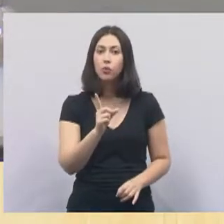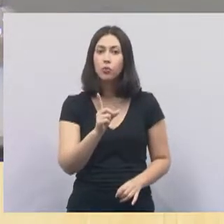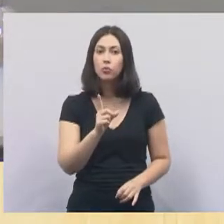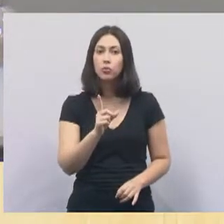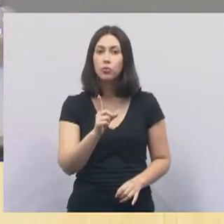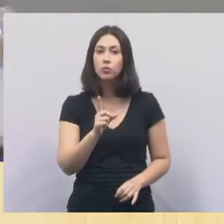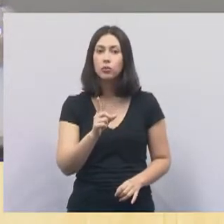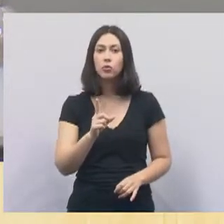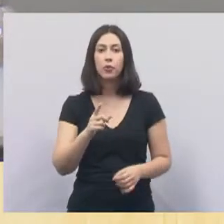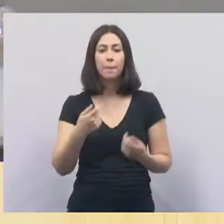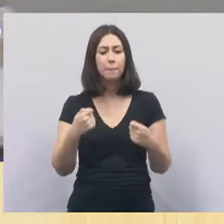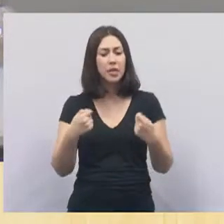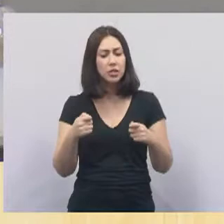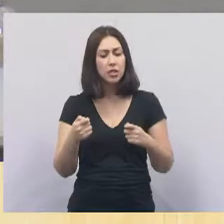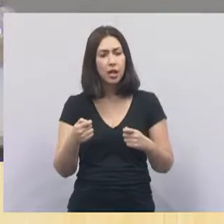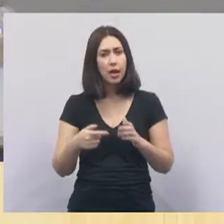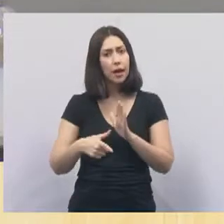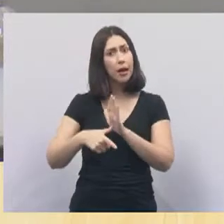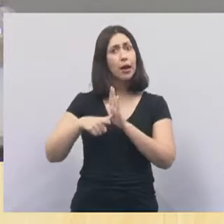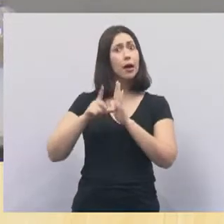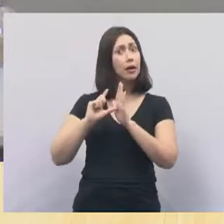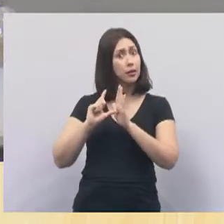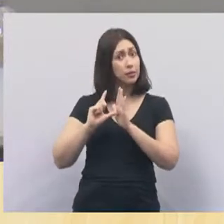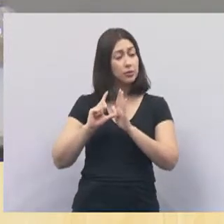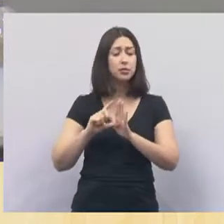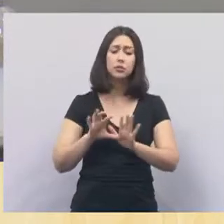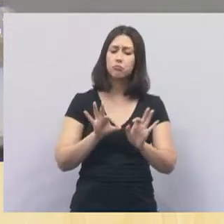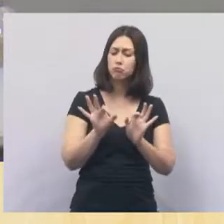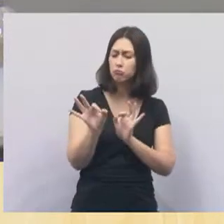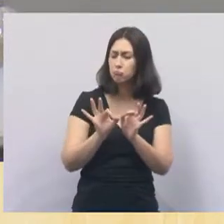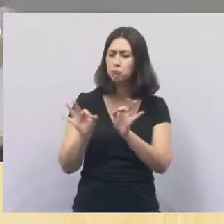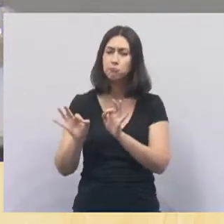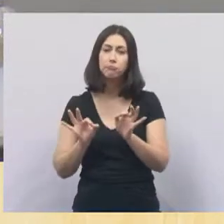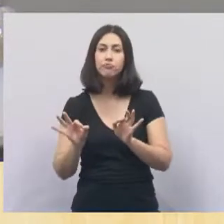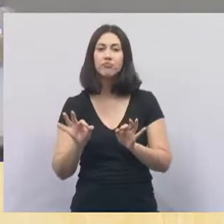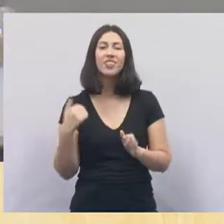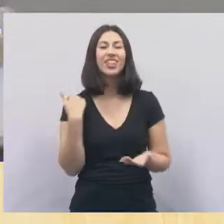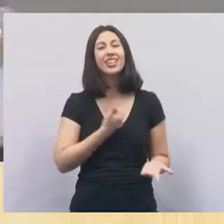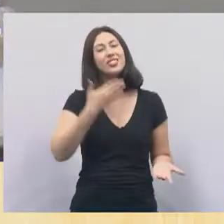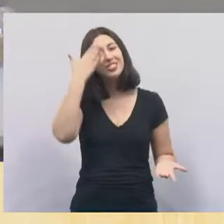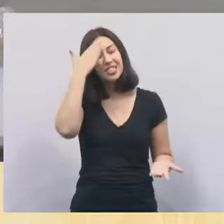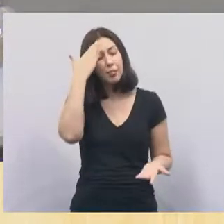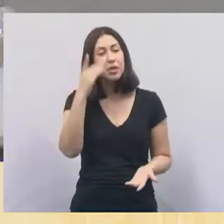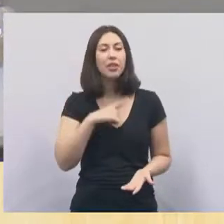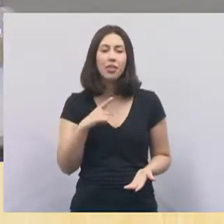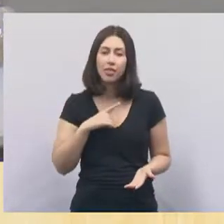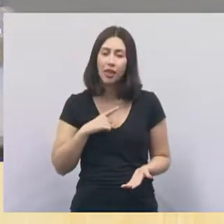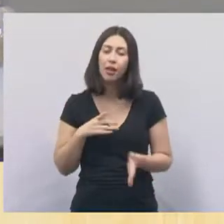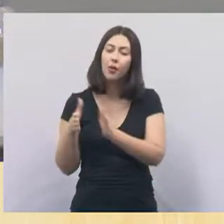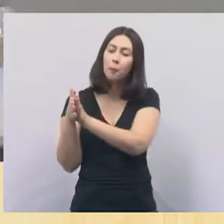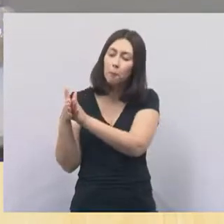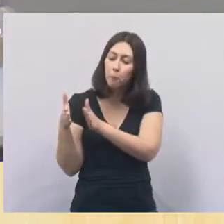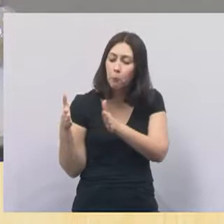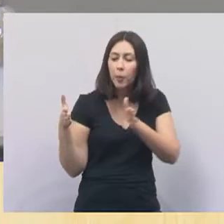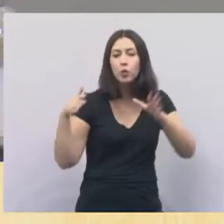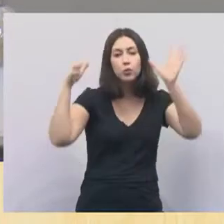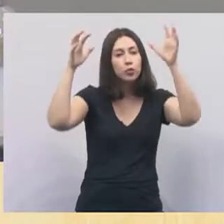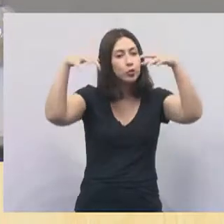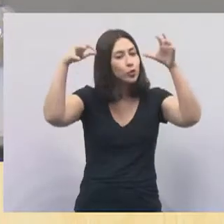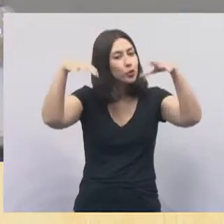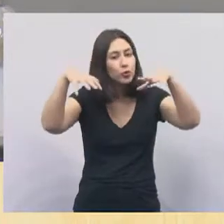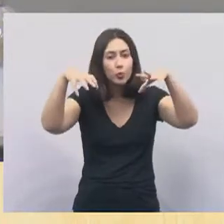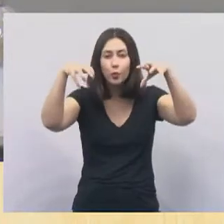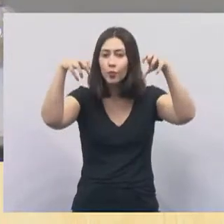que venham combater essa situação sabemos que tem o tempo de estiagem tudo mas